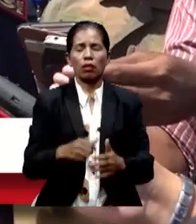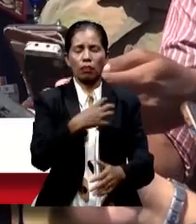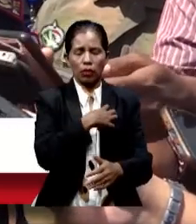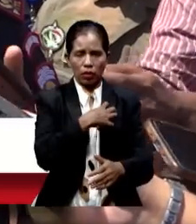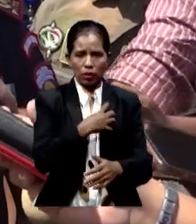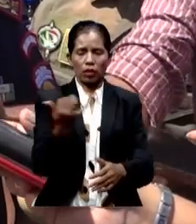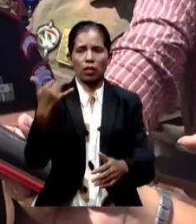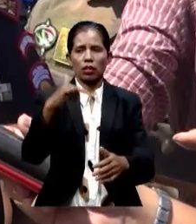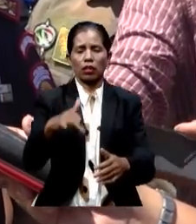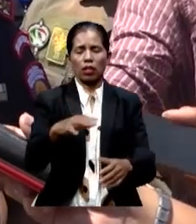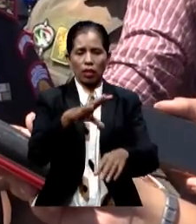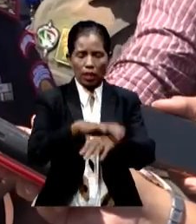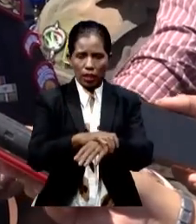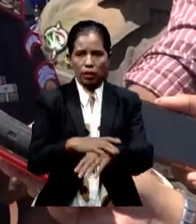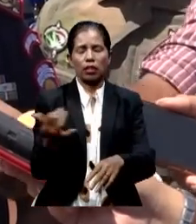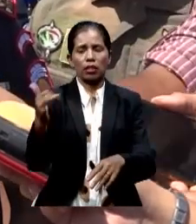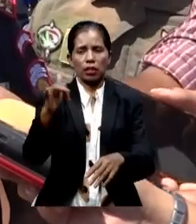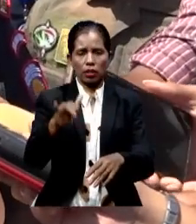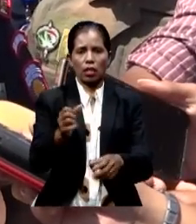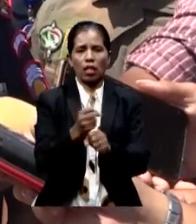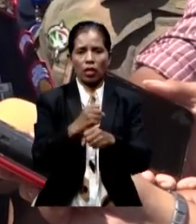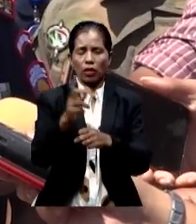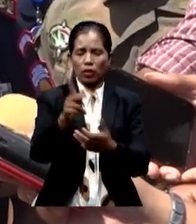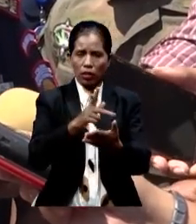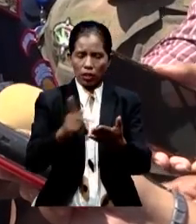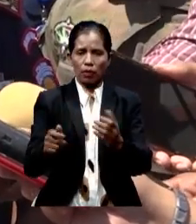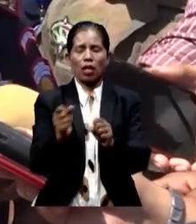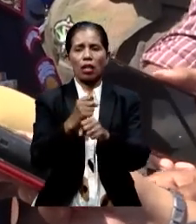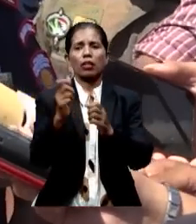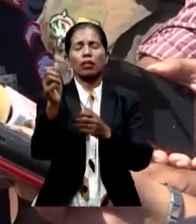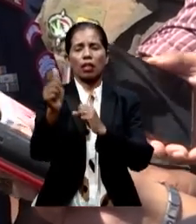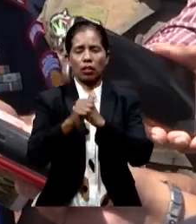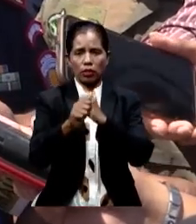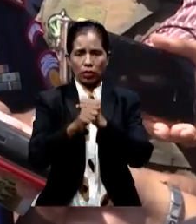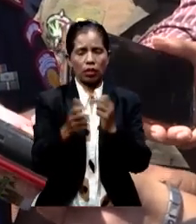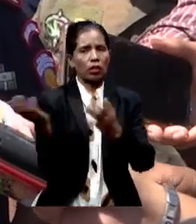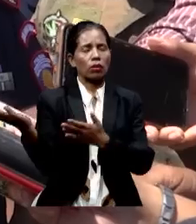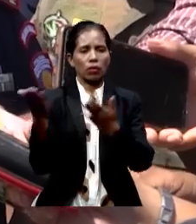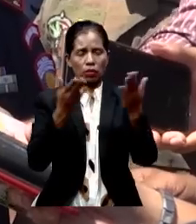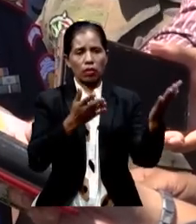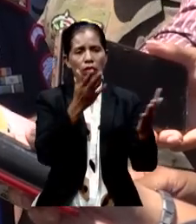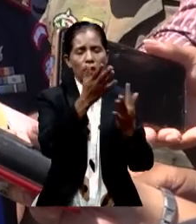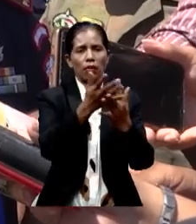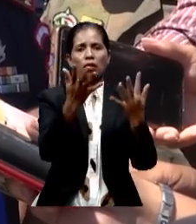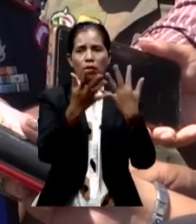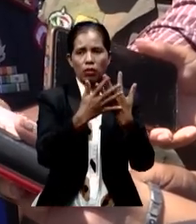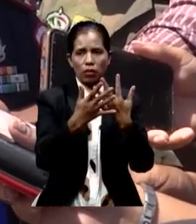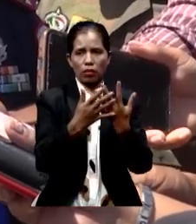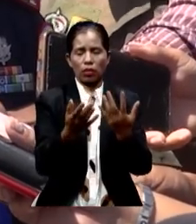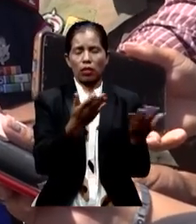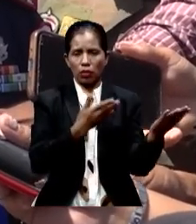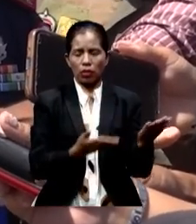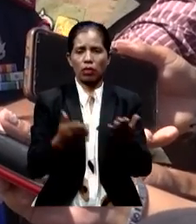militar ba aborda tinha uma série de halu crime e halu ação né ba cair o tona matar mas o tona ia be ia na be submete